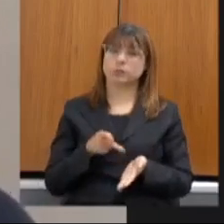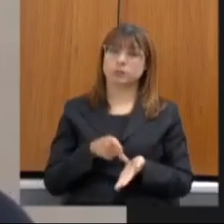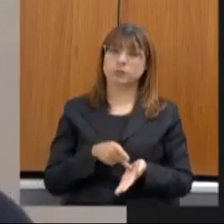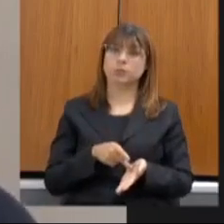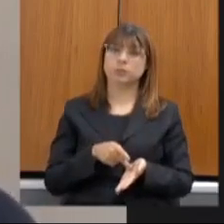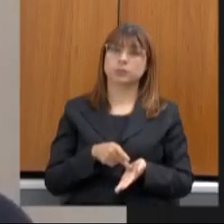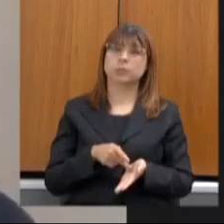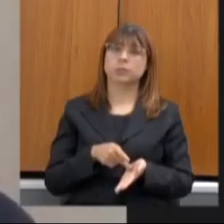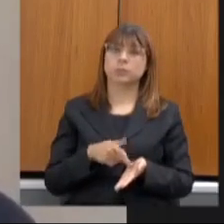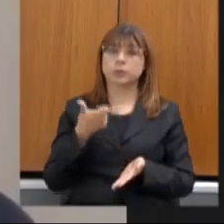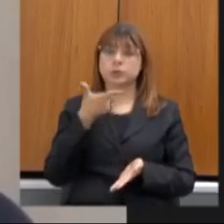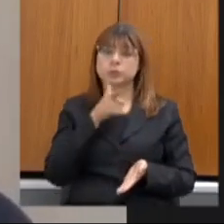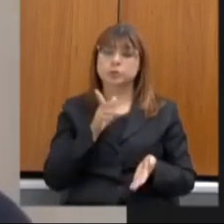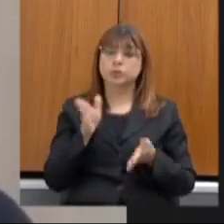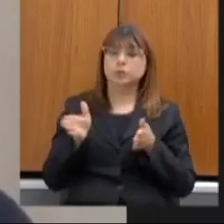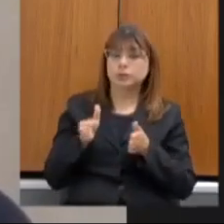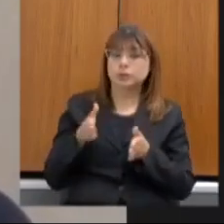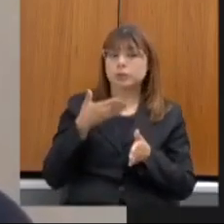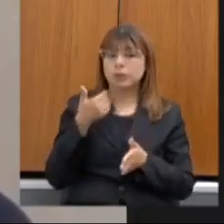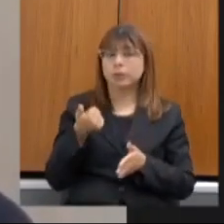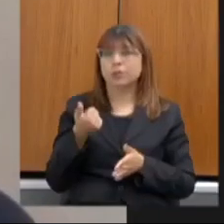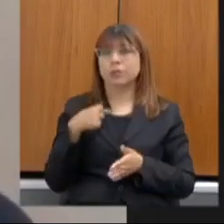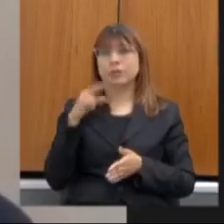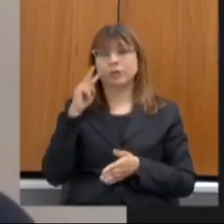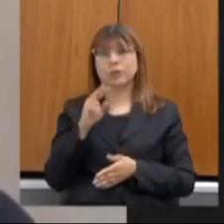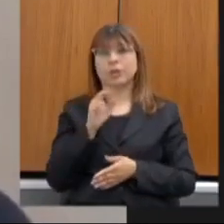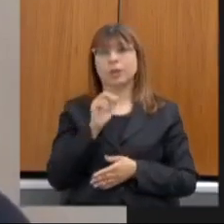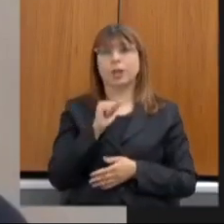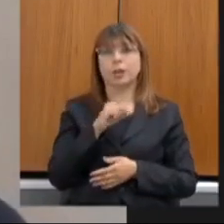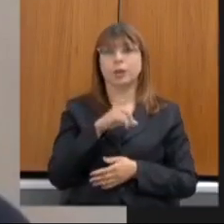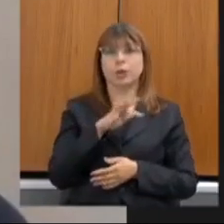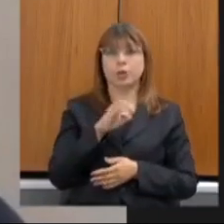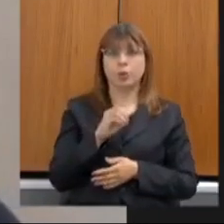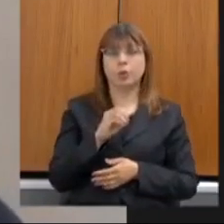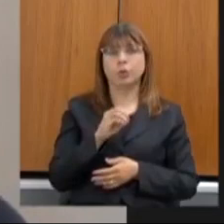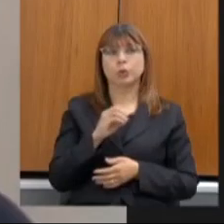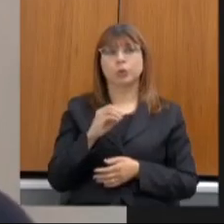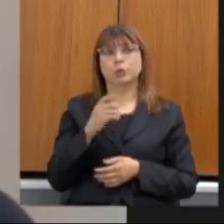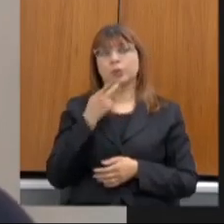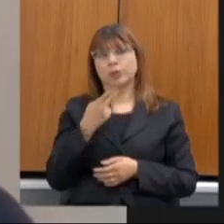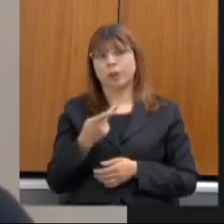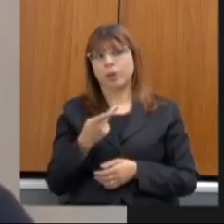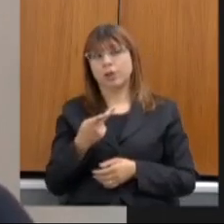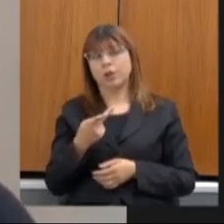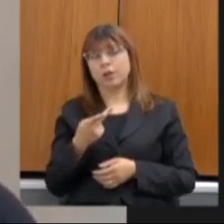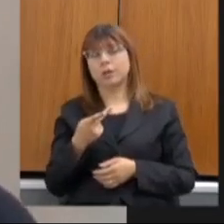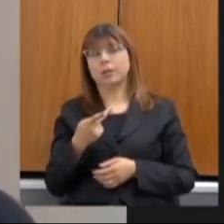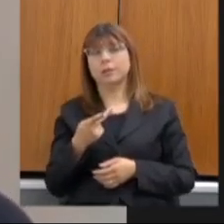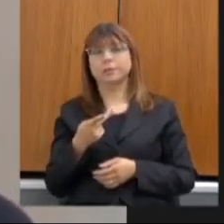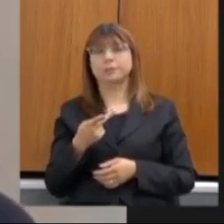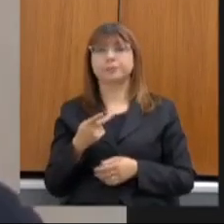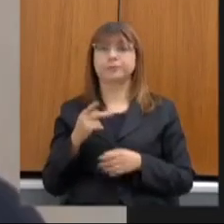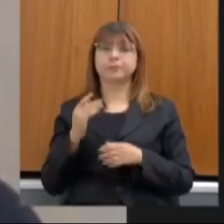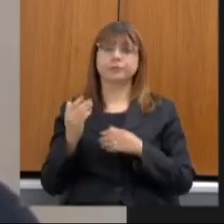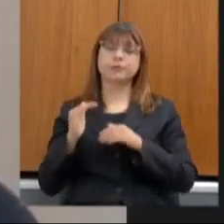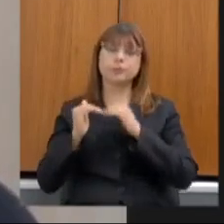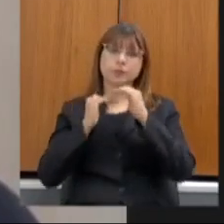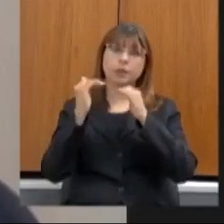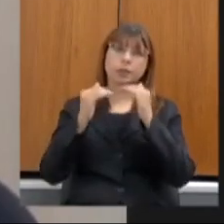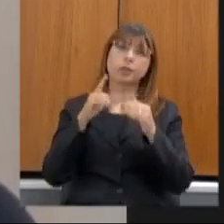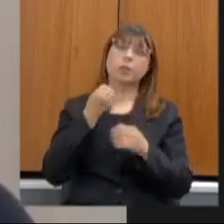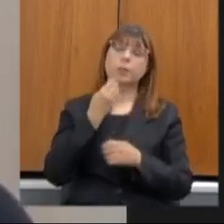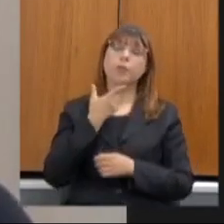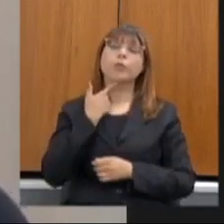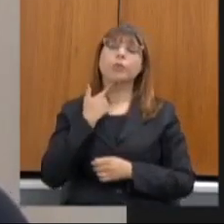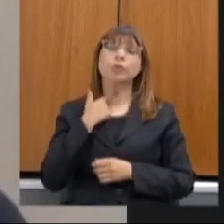se torna o órgão acessível e eu vi o Antônio Carlos Arantes falada dos avanços da Boa Vontade do